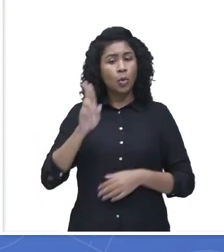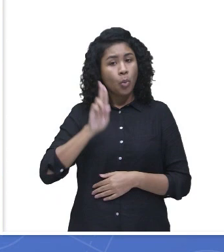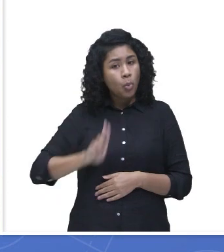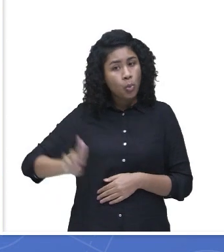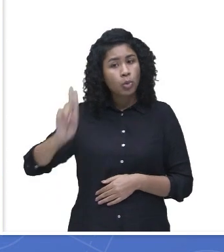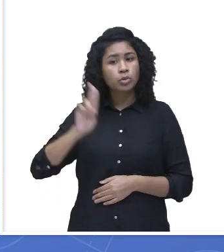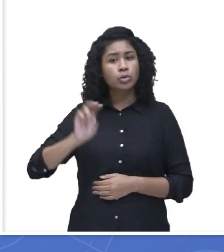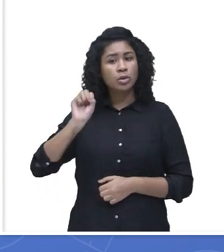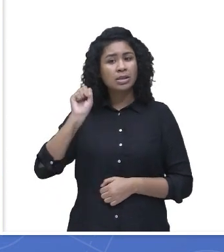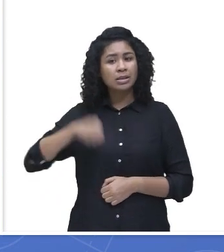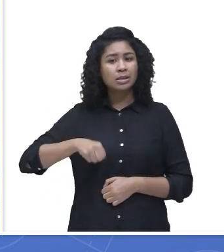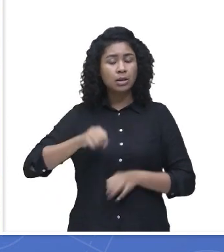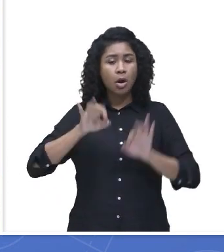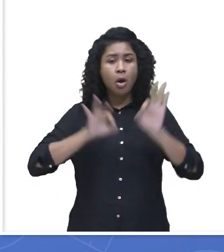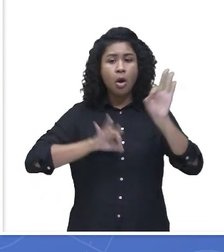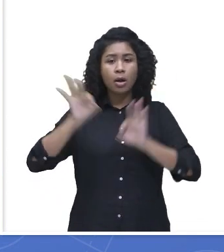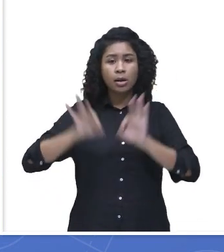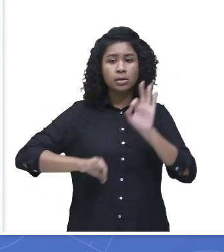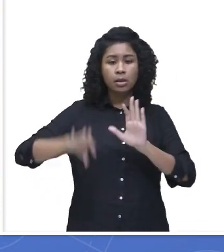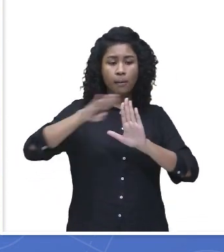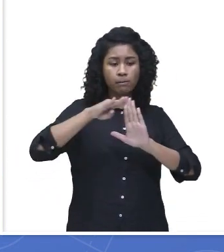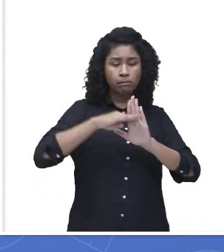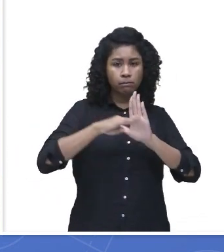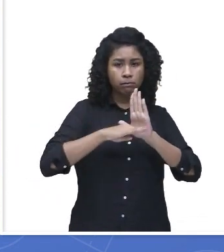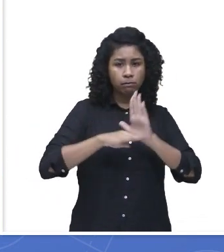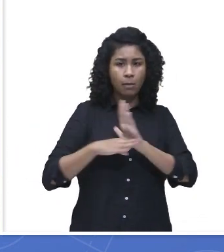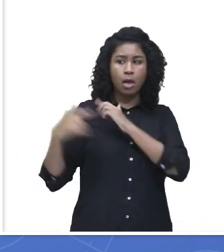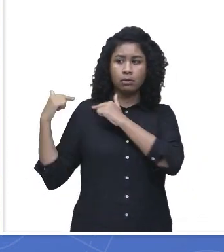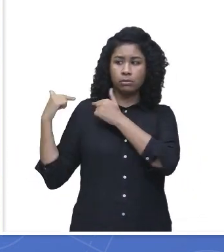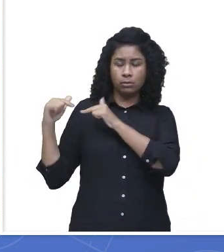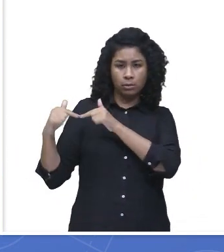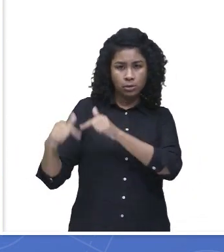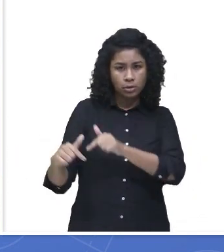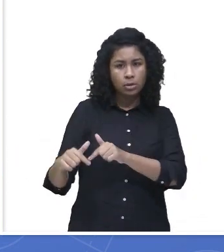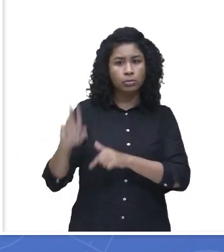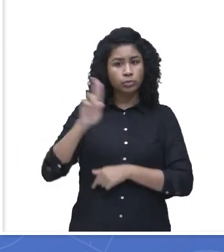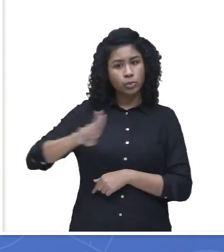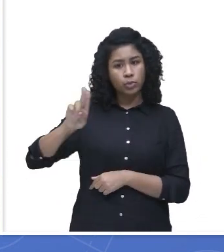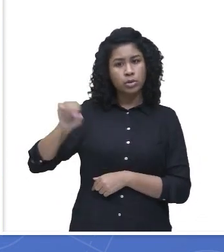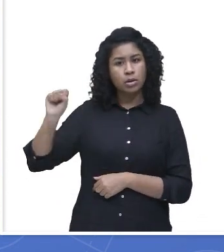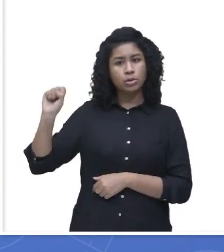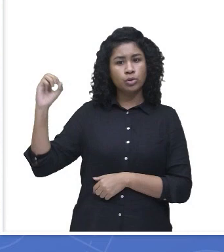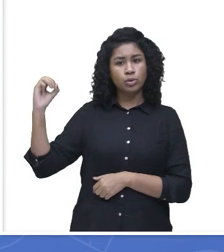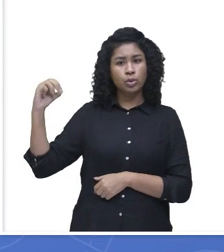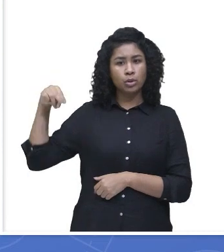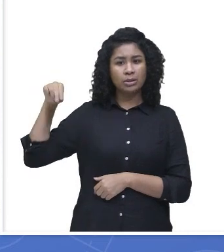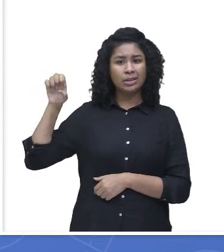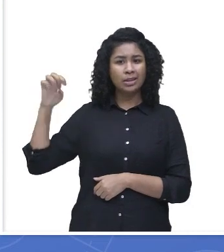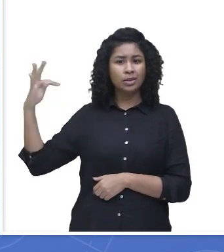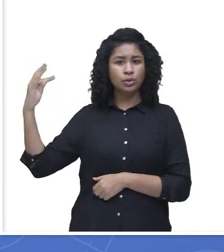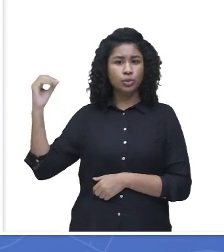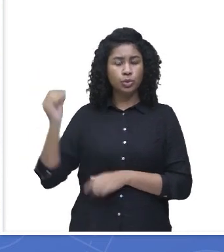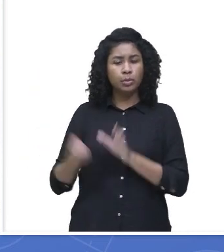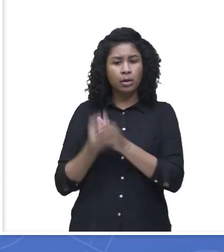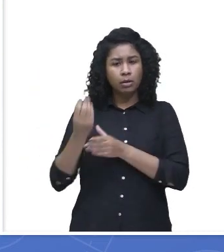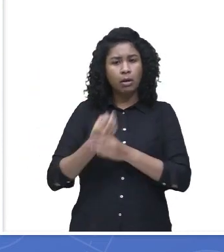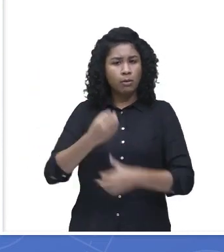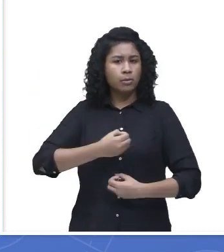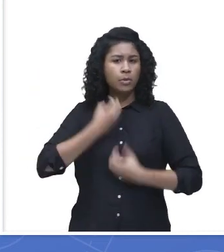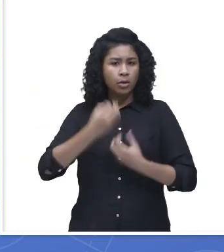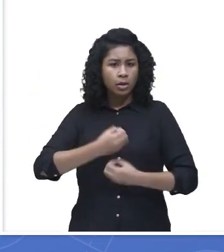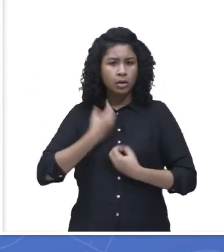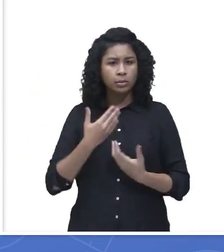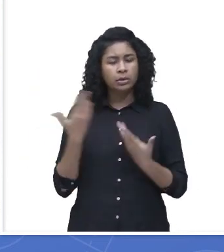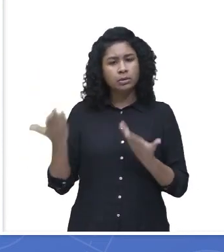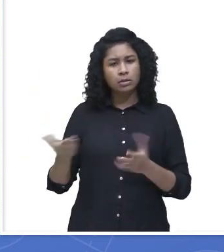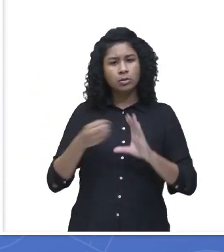uso de uma forma fixa, né, do uso de sonetos para produzir o seu poema. Então, eu percebo que aí nós vamos ter um aspecto